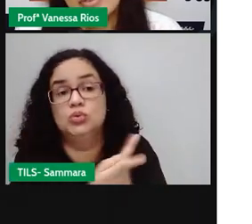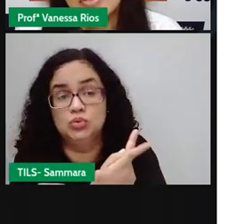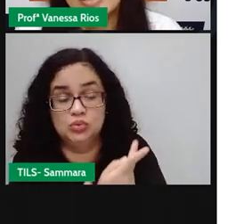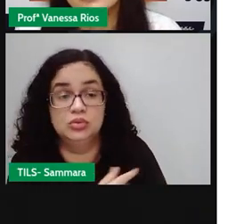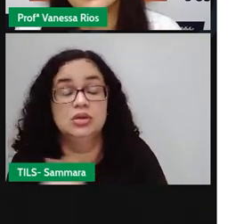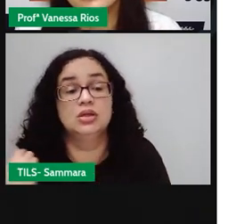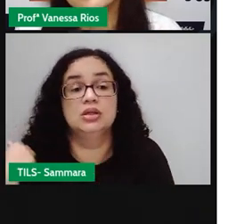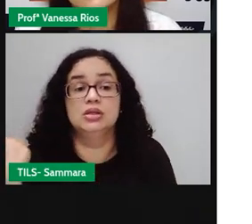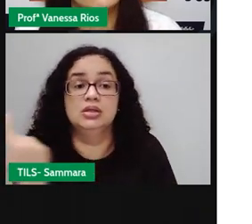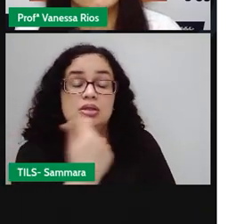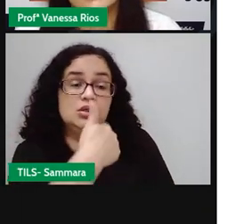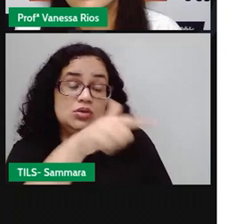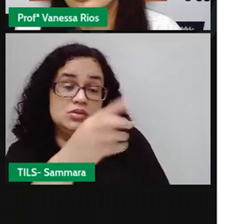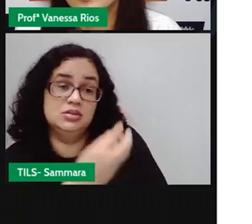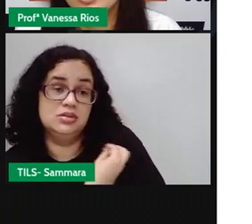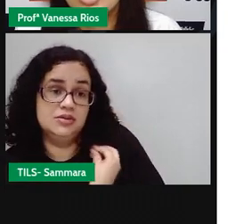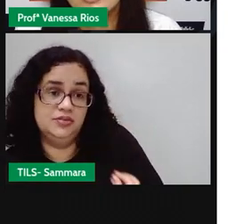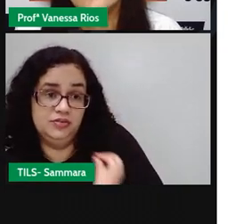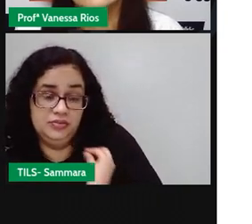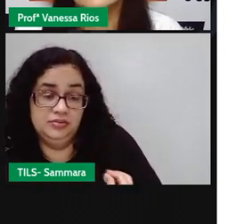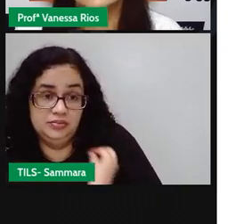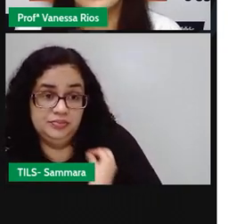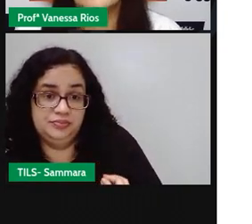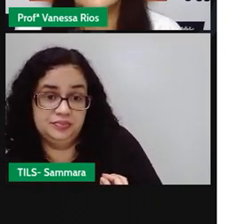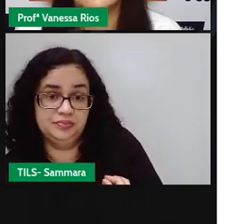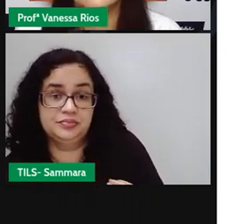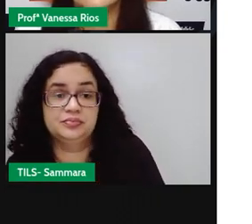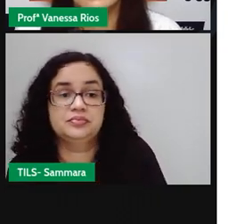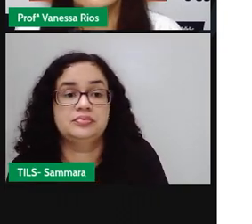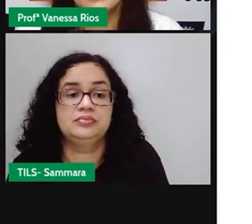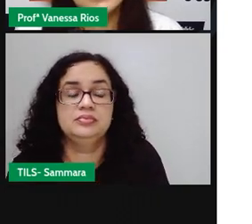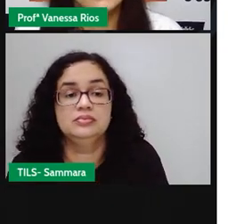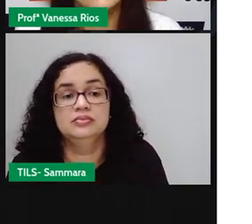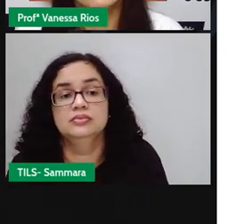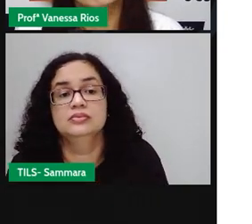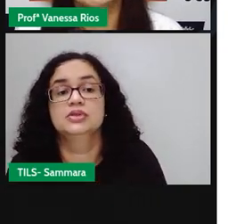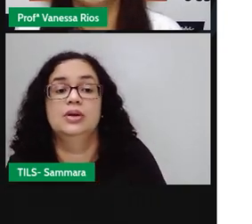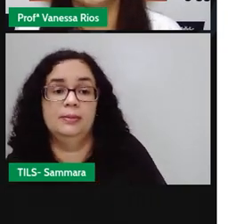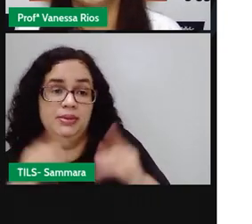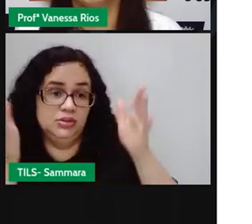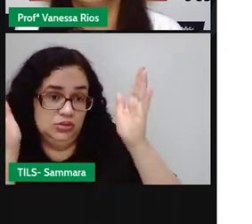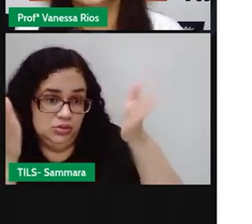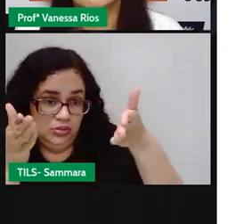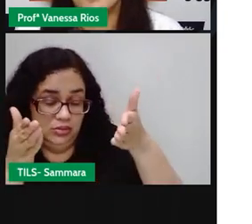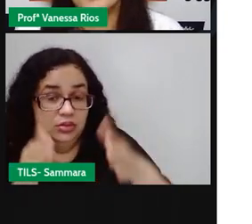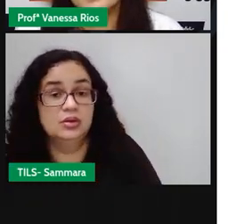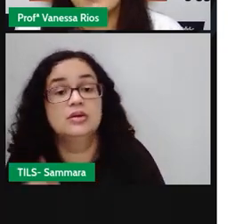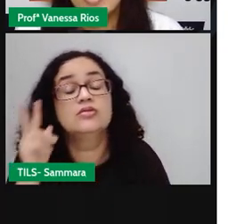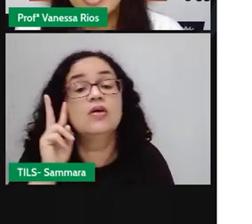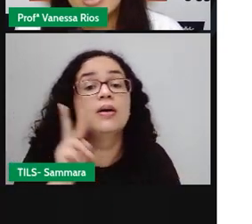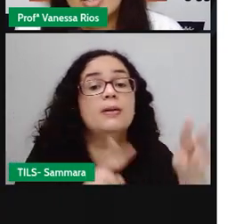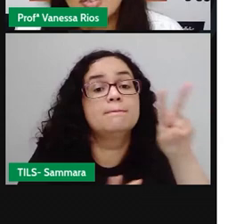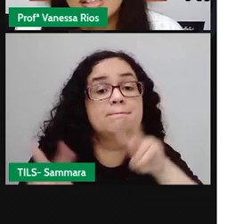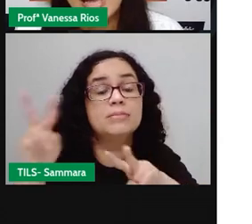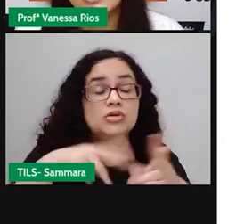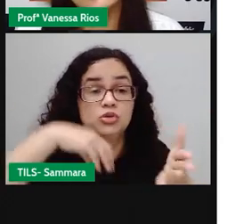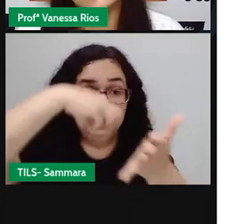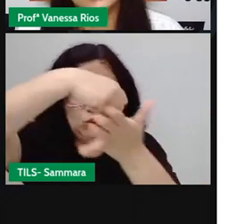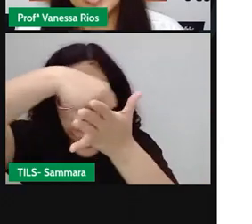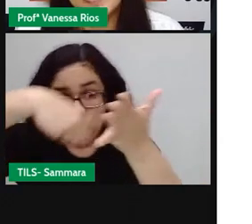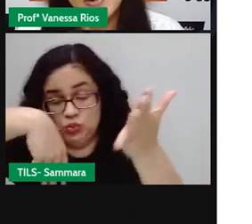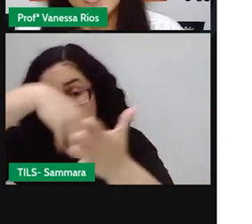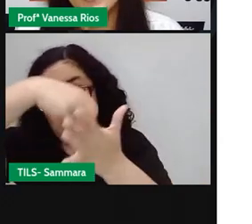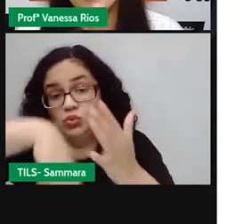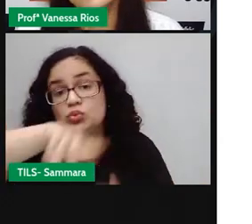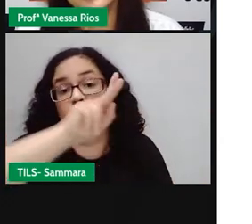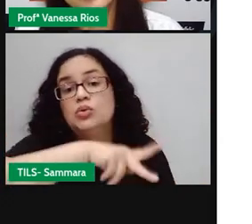na nossa vida, né? Em diversos tipos de situações. Mas agora é com você. Você vai observar aí a atividade que a